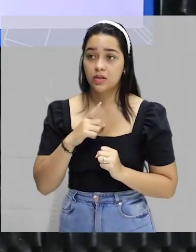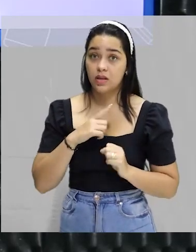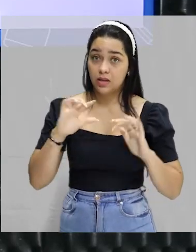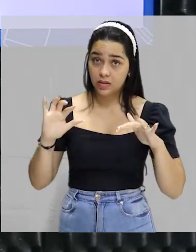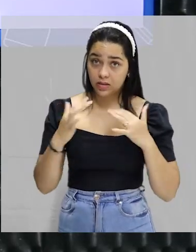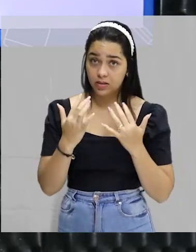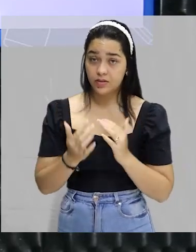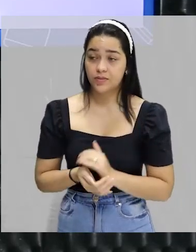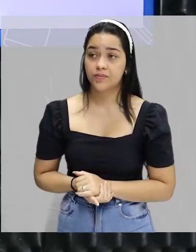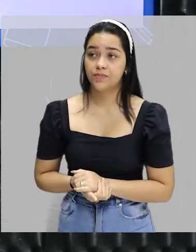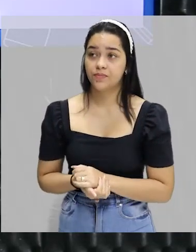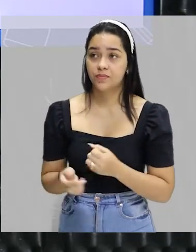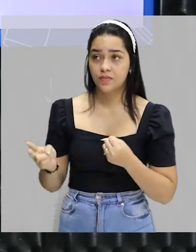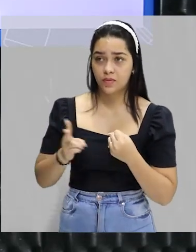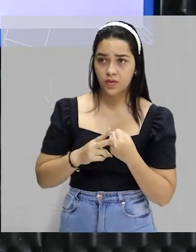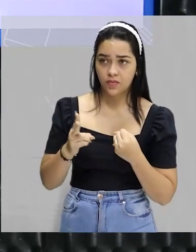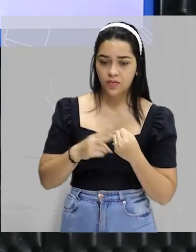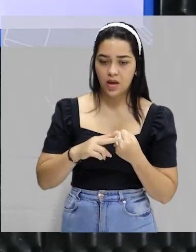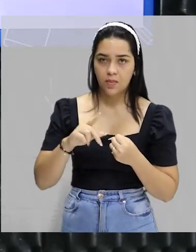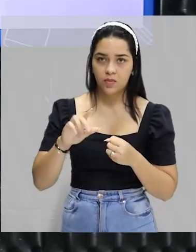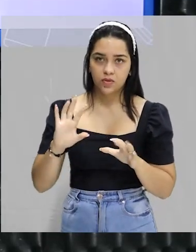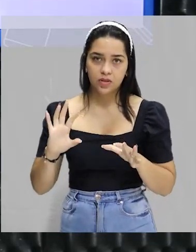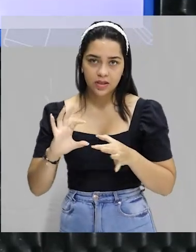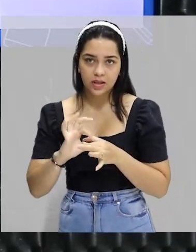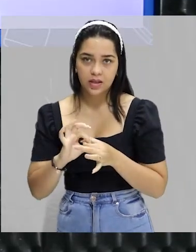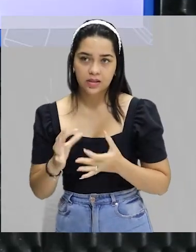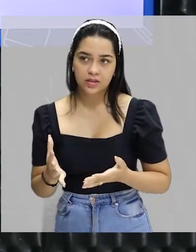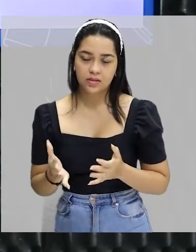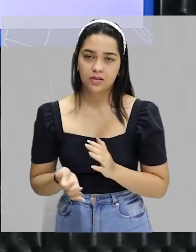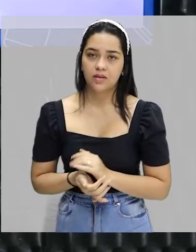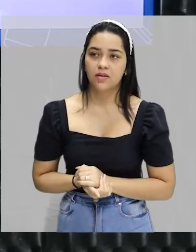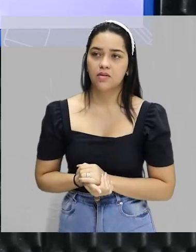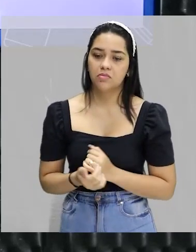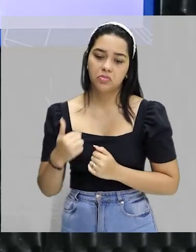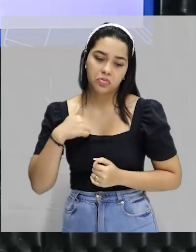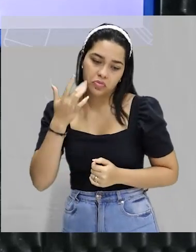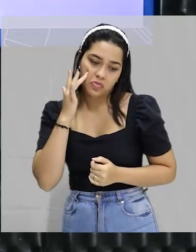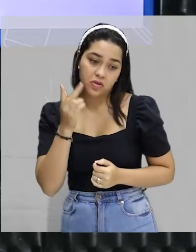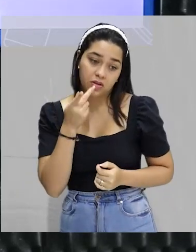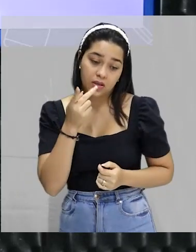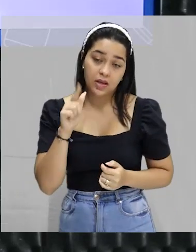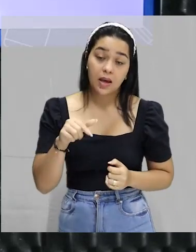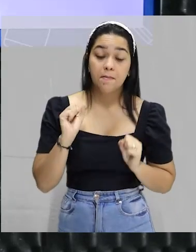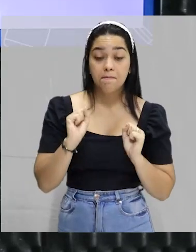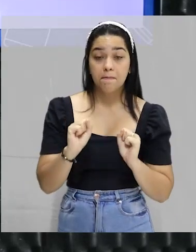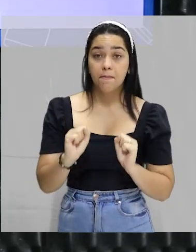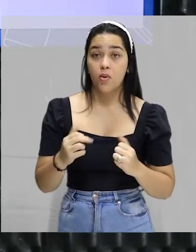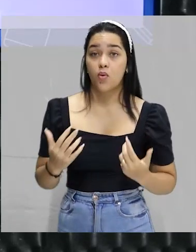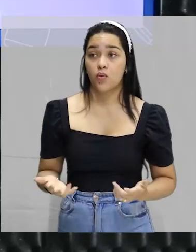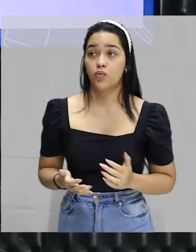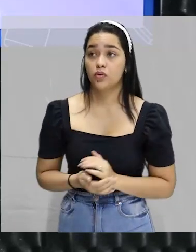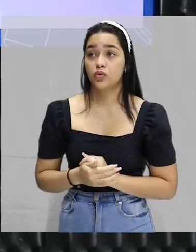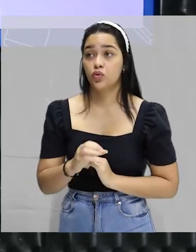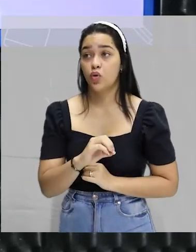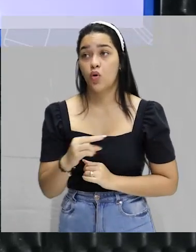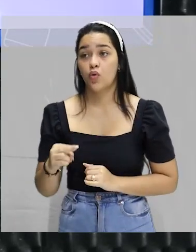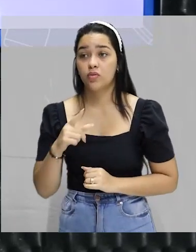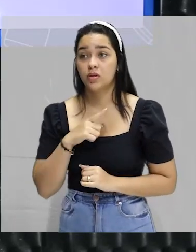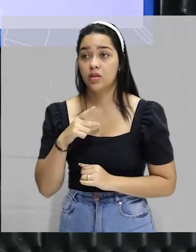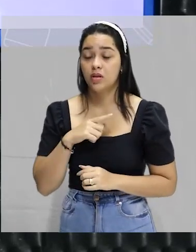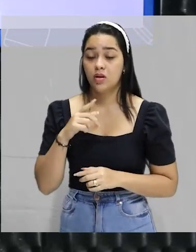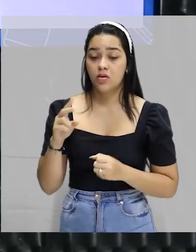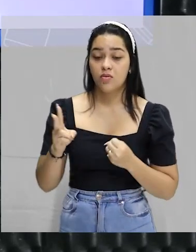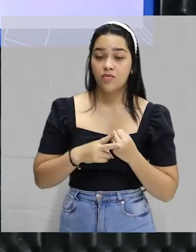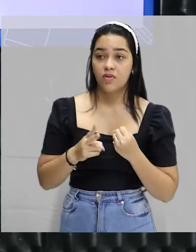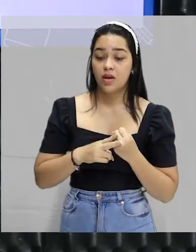presta atenção, um verbo de ligação, não estou dizendo que é, eu estou dizendo que pode ser. Ou aqui um verbo auxiliar,